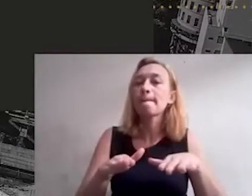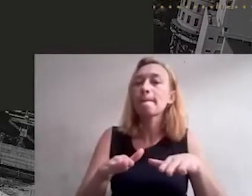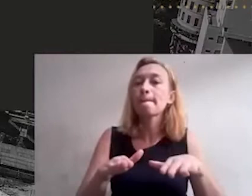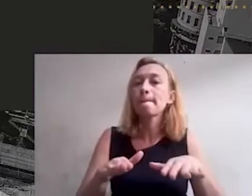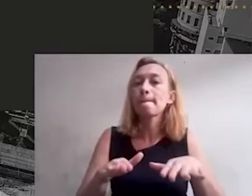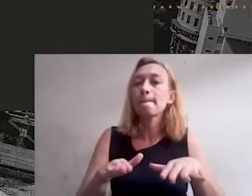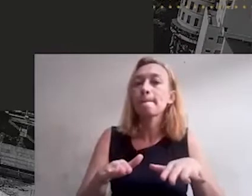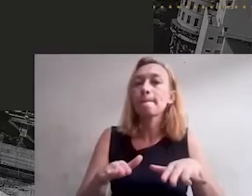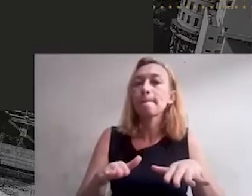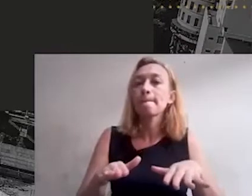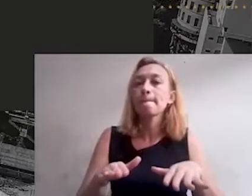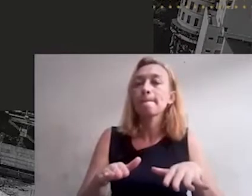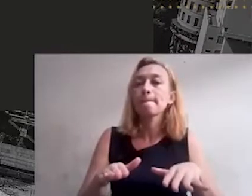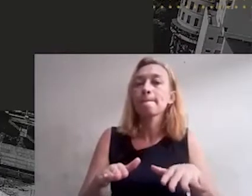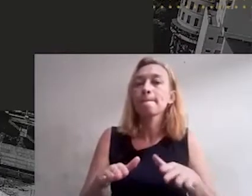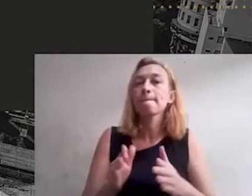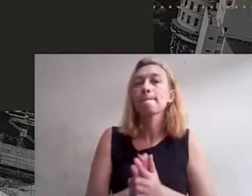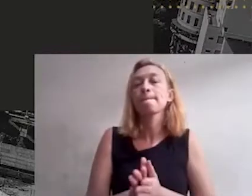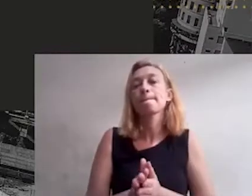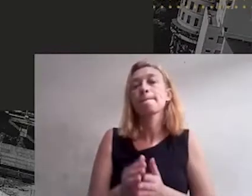diante da mexida nas empresas, isso impacta